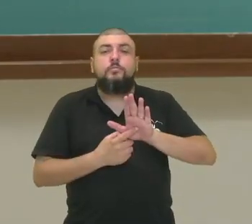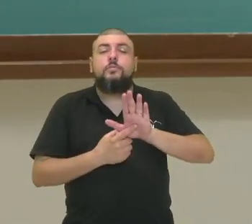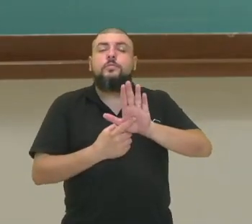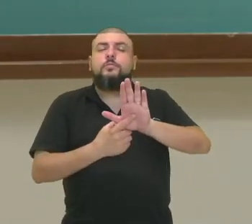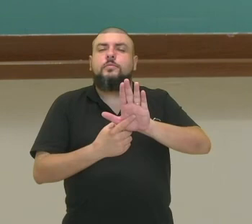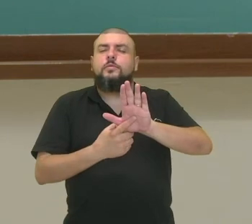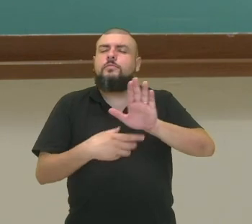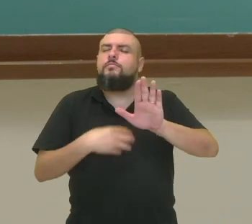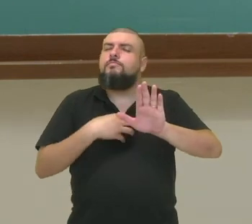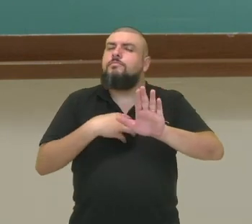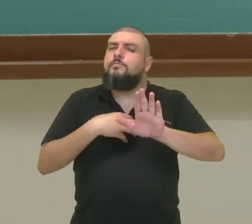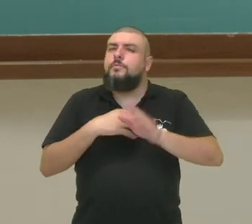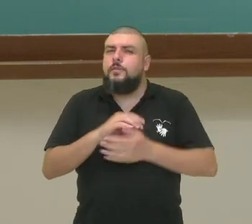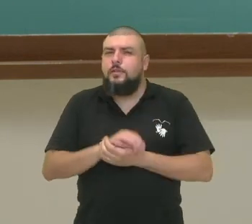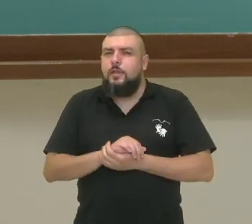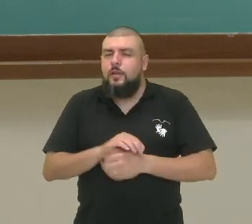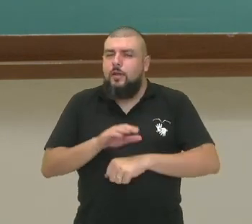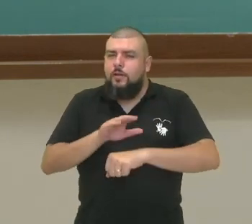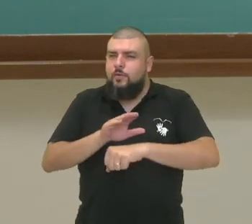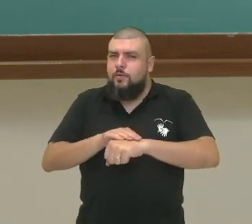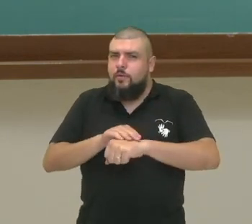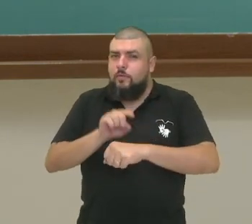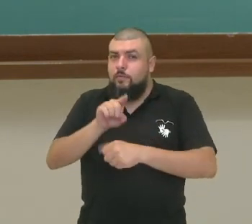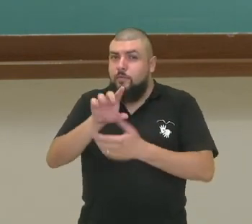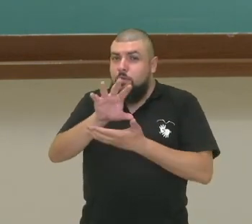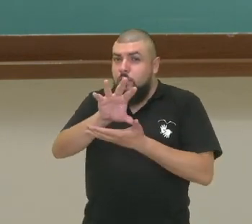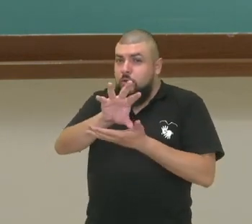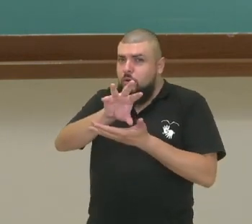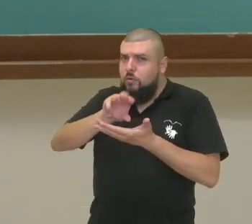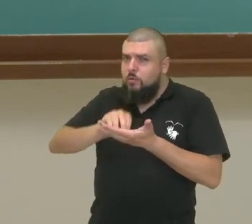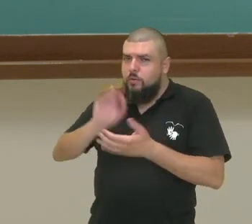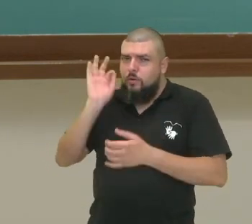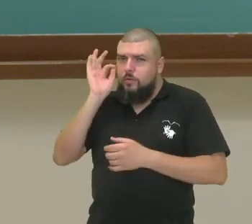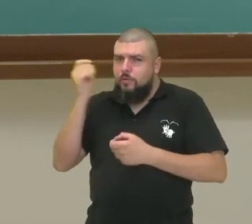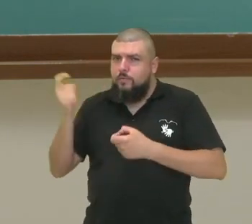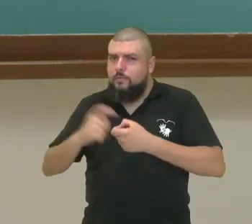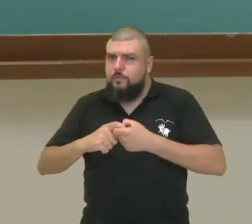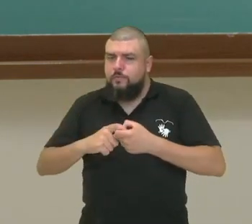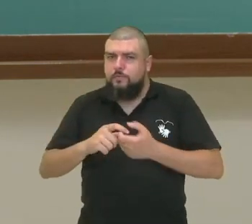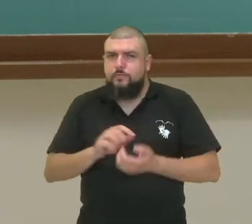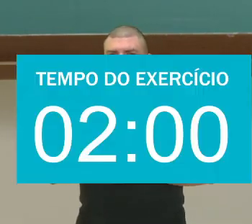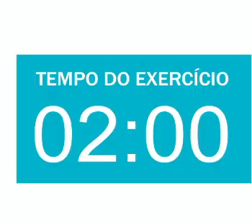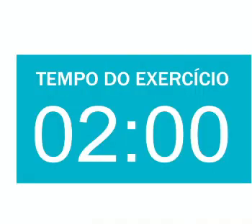escola? Vou dar um tempinho para você anotar essa tarefa aqui e a gente já retorna.